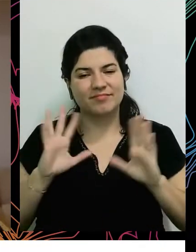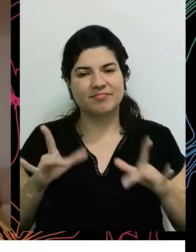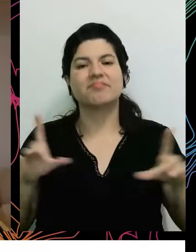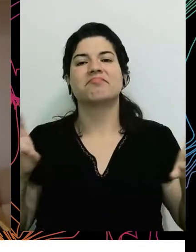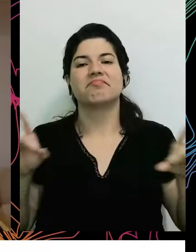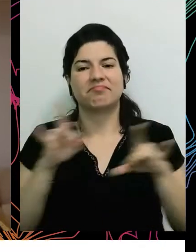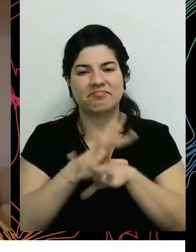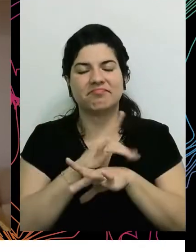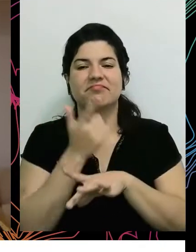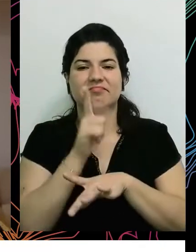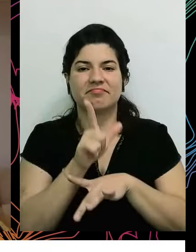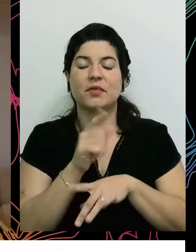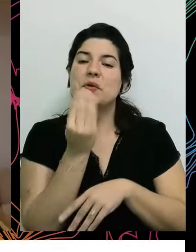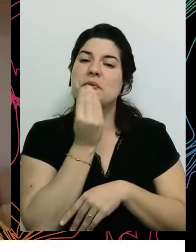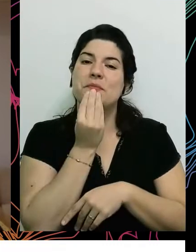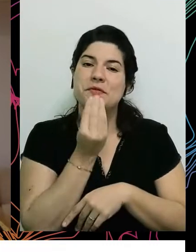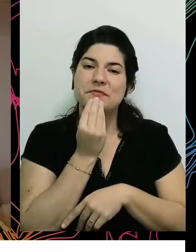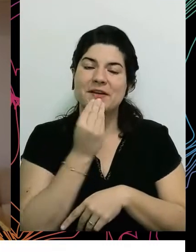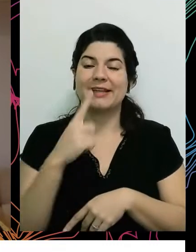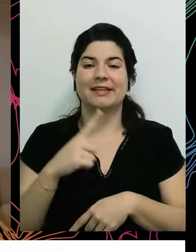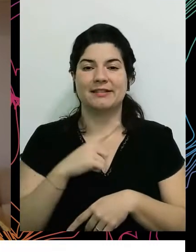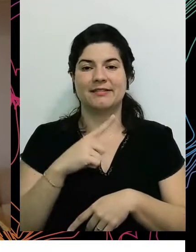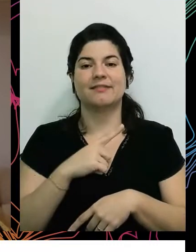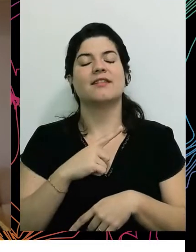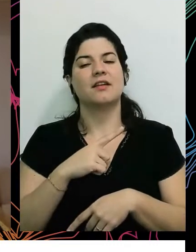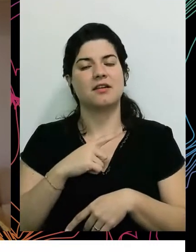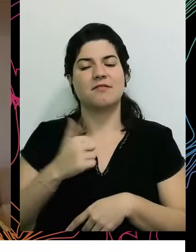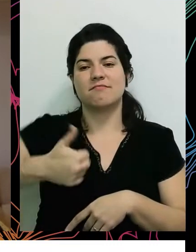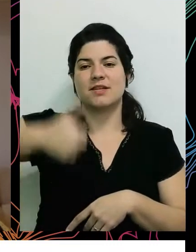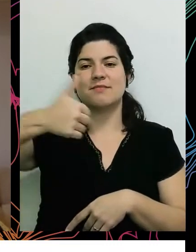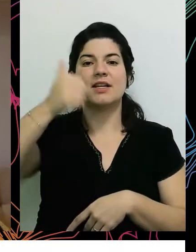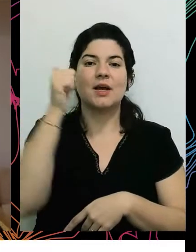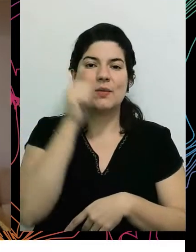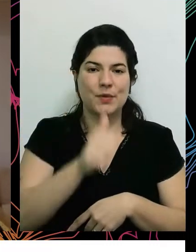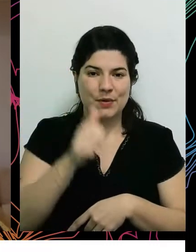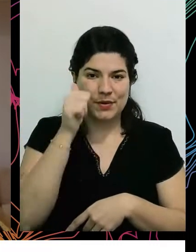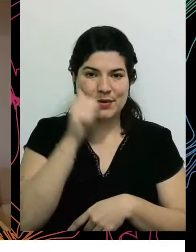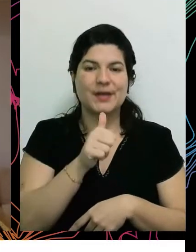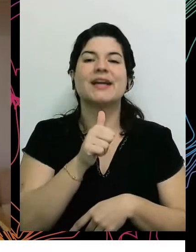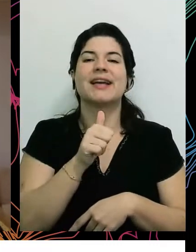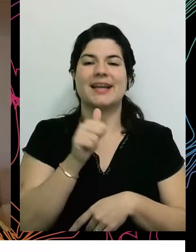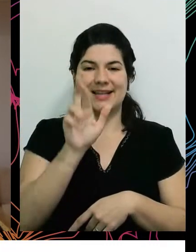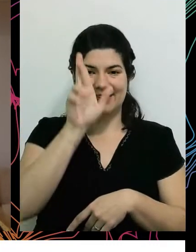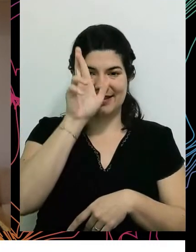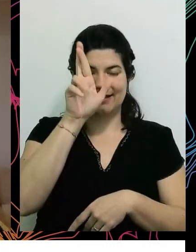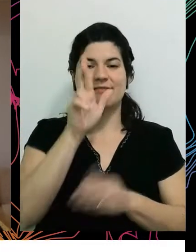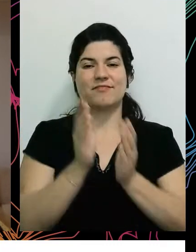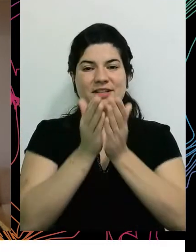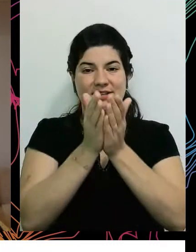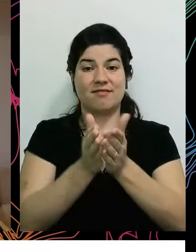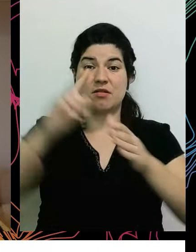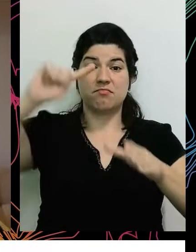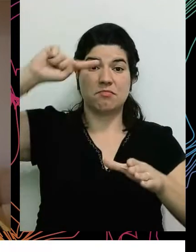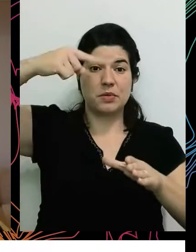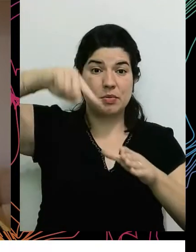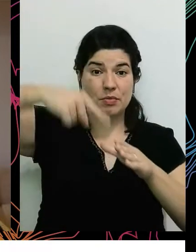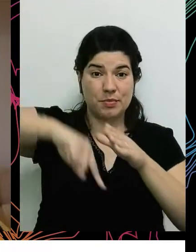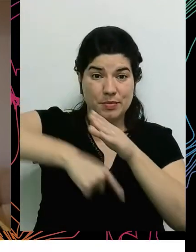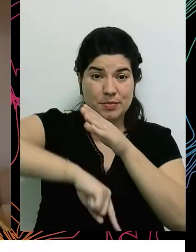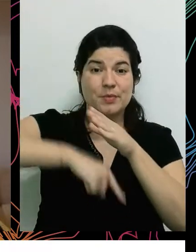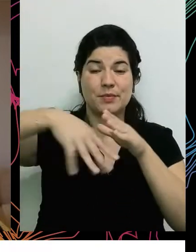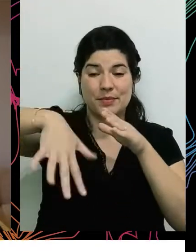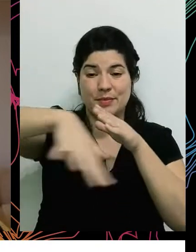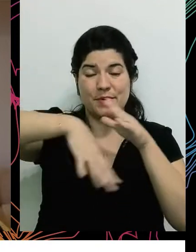que tenha tido essa oportunidade, Carla, de ser a primeira mulher comandante de uma sonda de perfuração no Brasil.